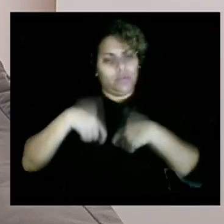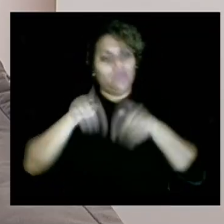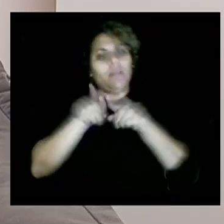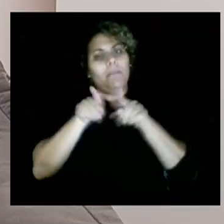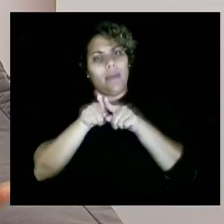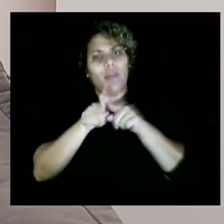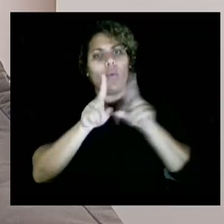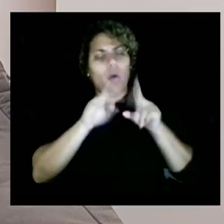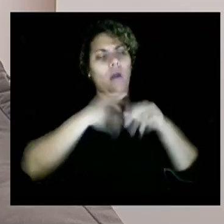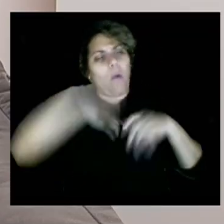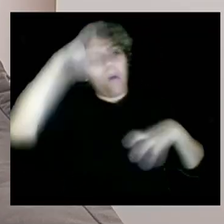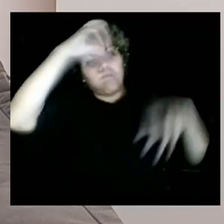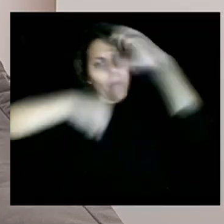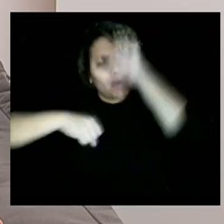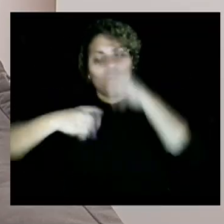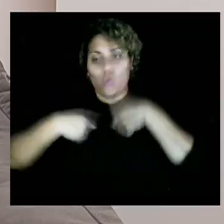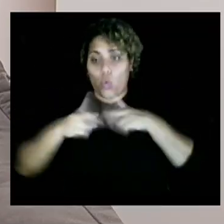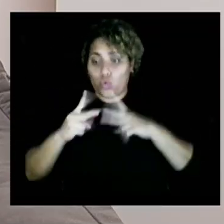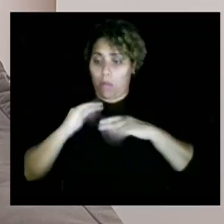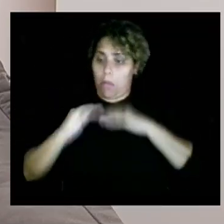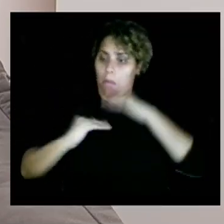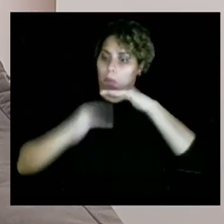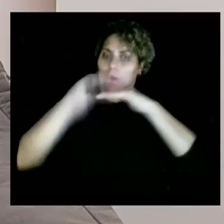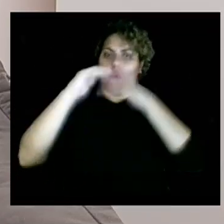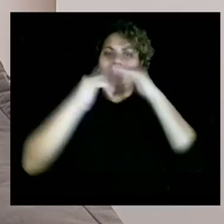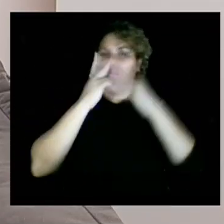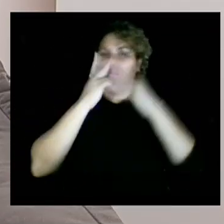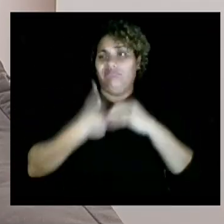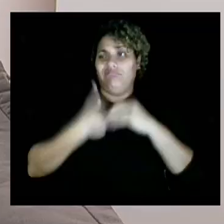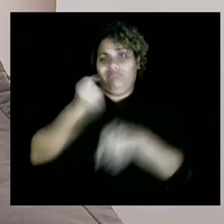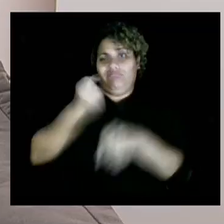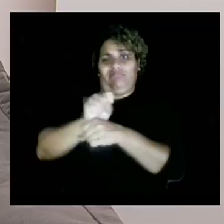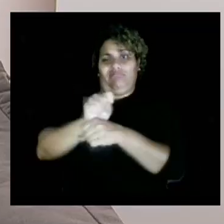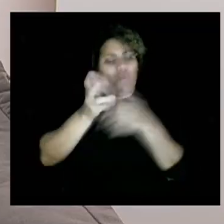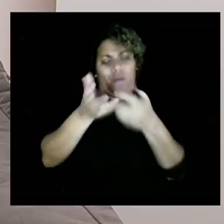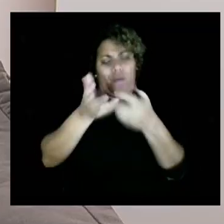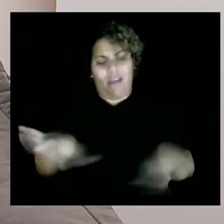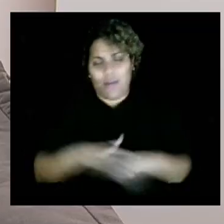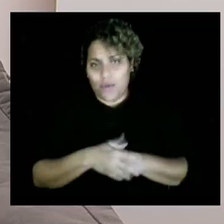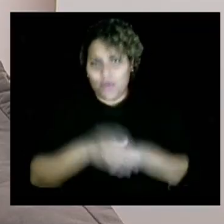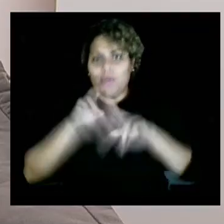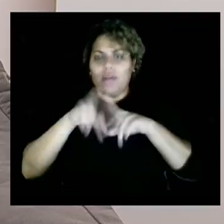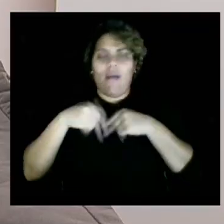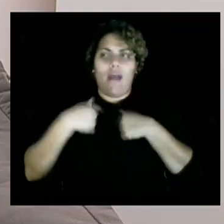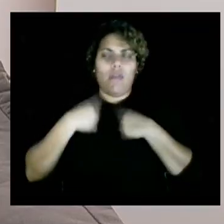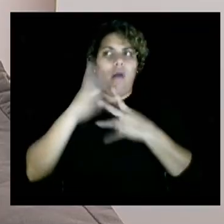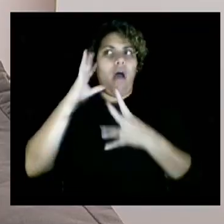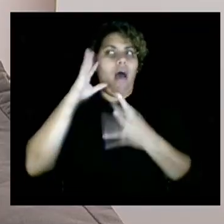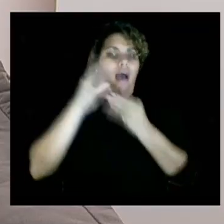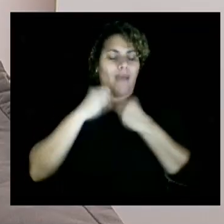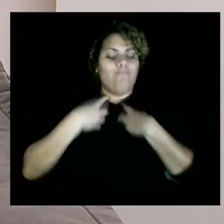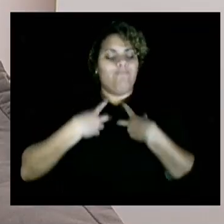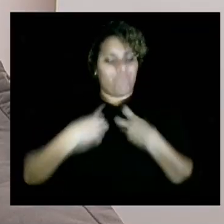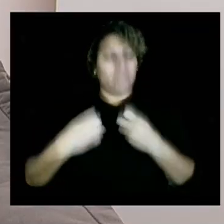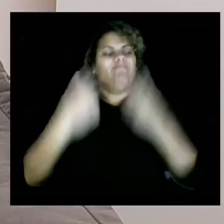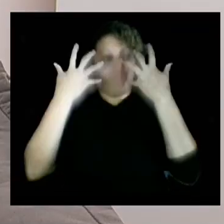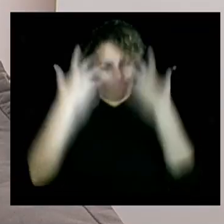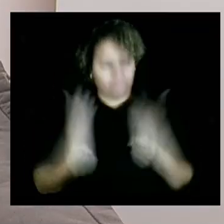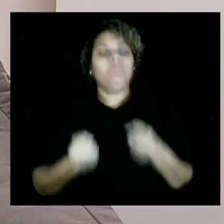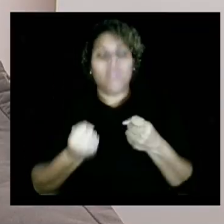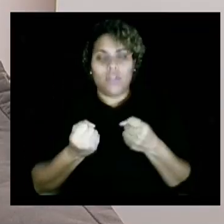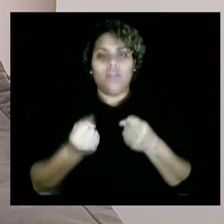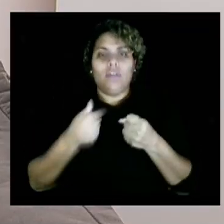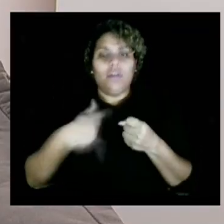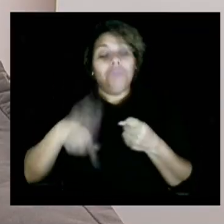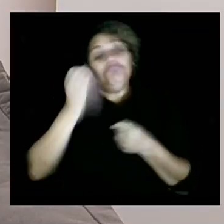continuar crescendo, porque senão a gente fica estagnado. E foi aí onde eu me permiti e simplesmente falei assim, pode dar certo.